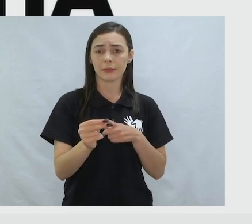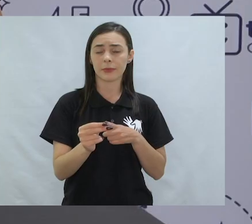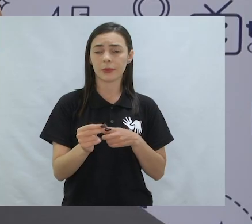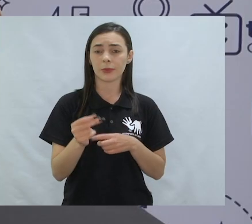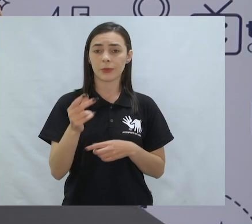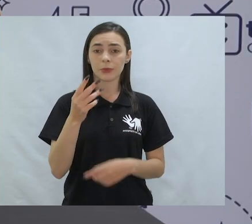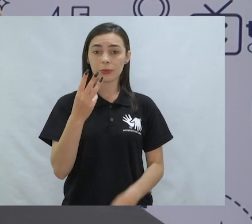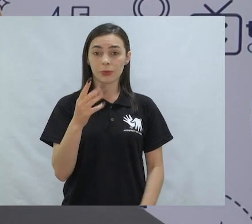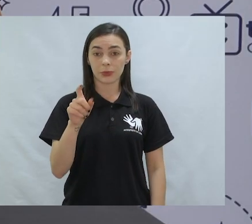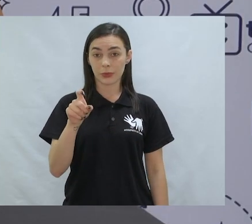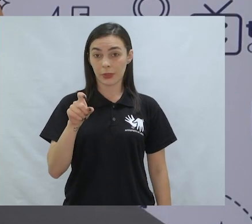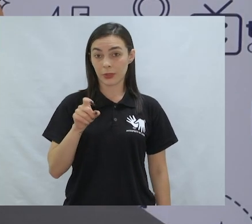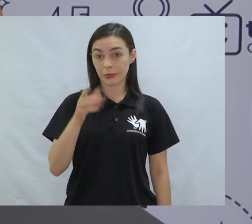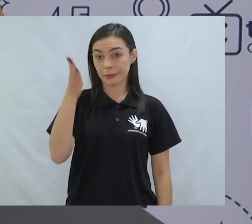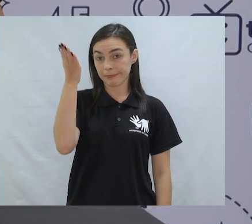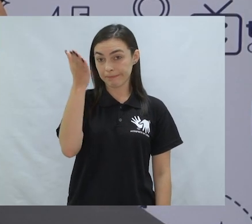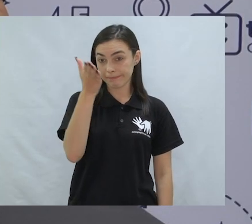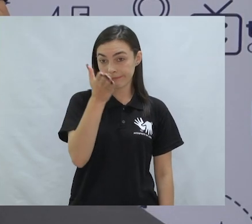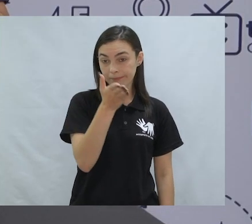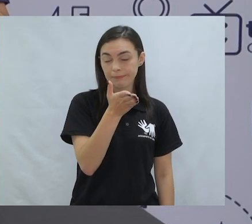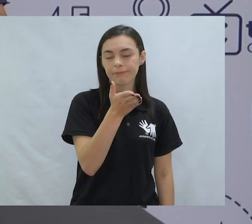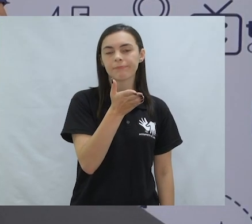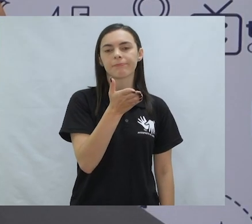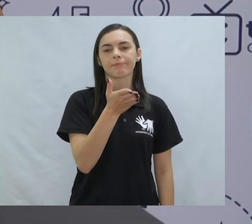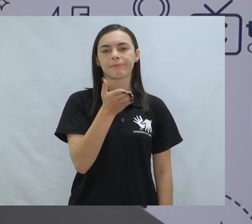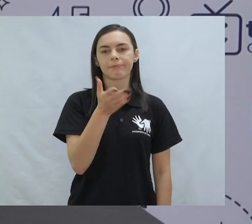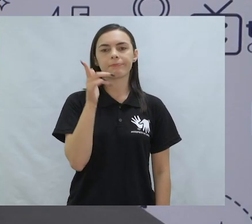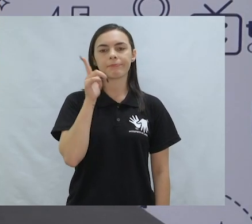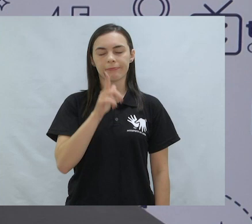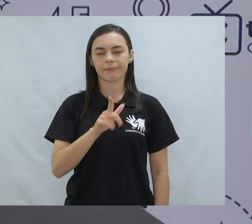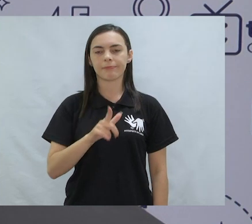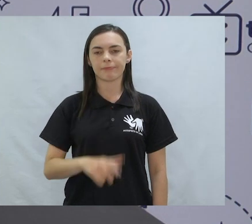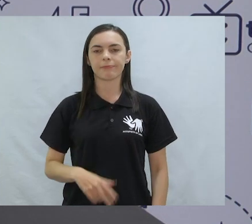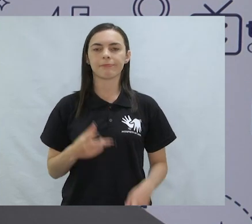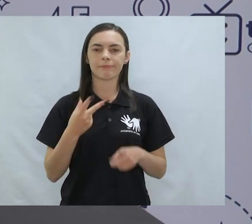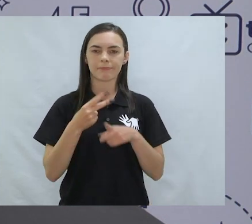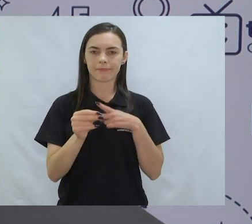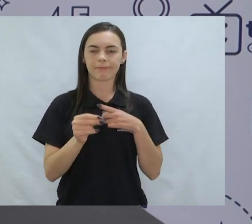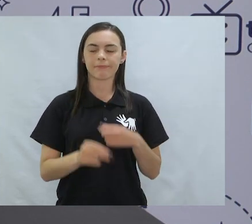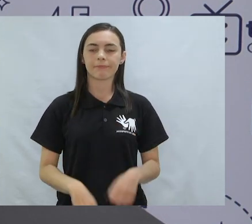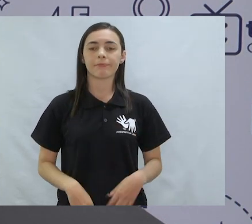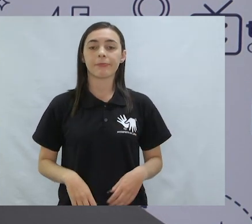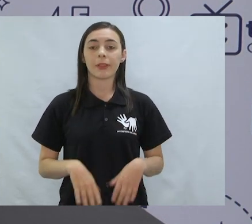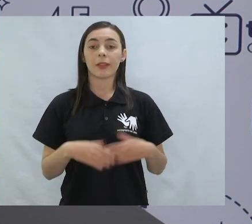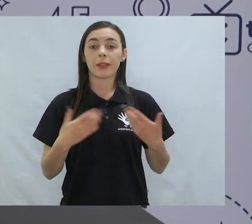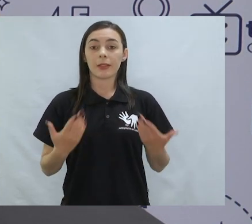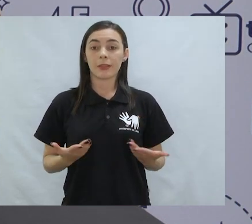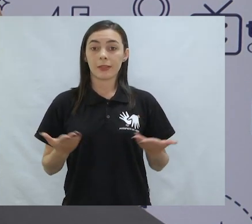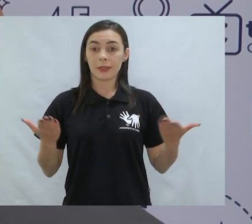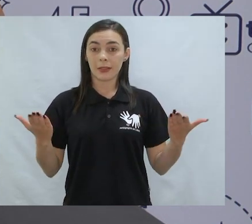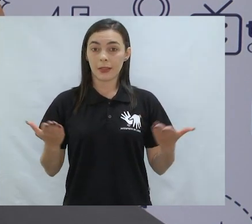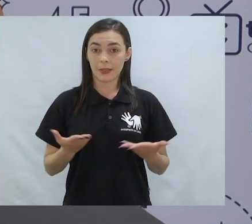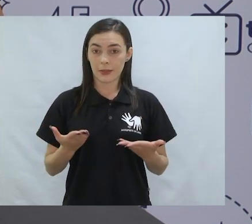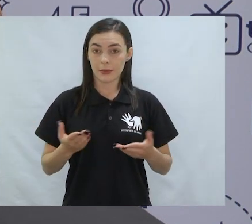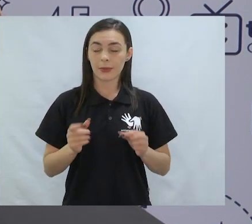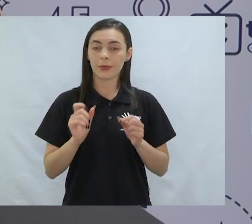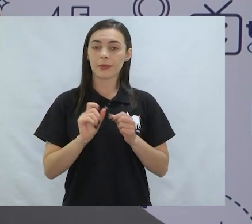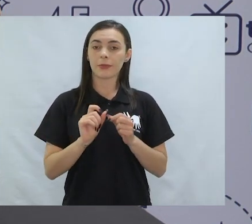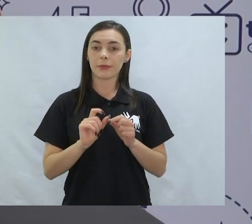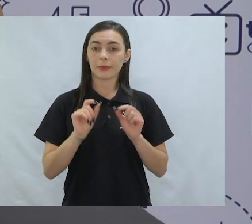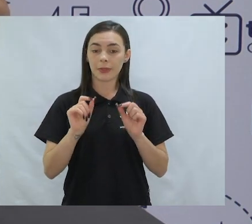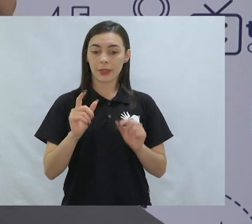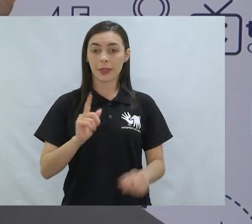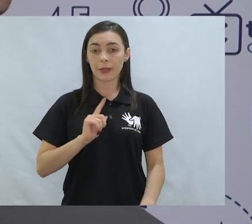fez os três x na mesma linha ganhou o jogo. Entendeu? Então agora, olhem